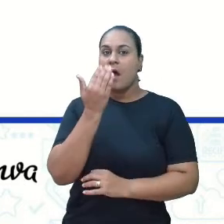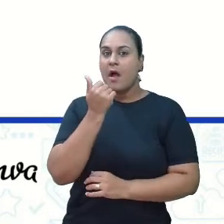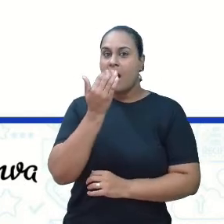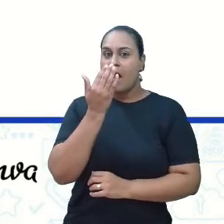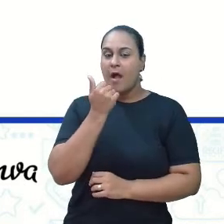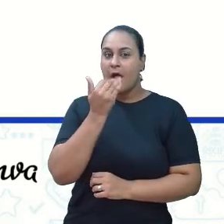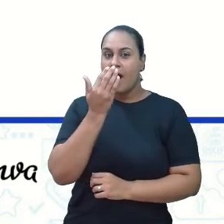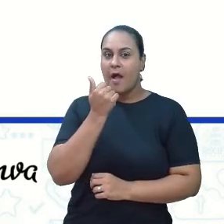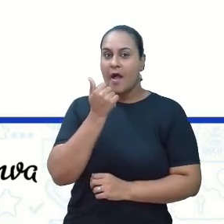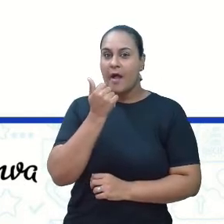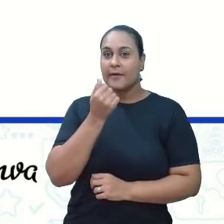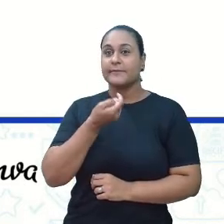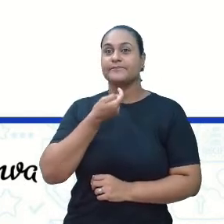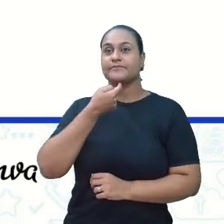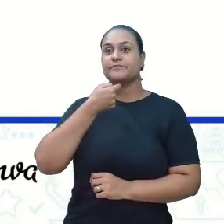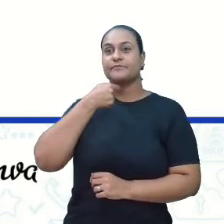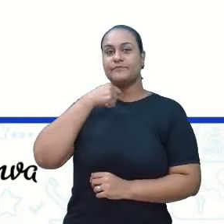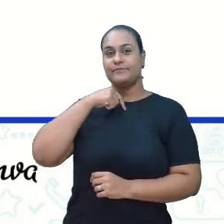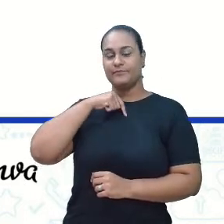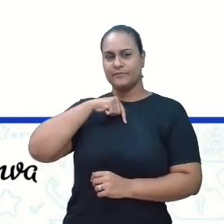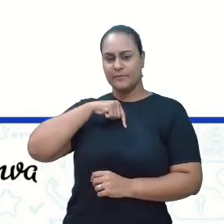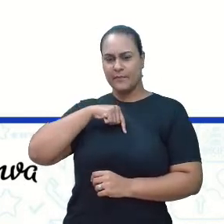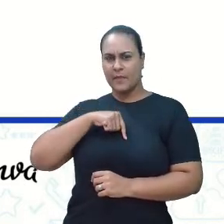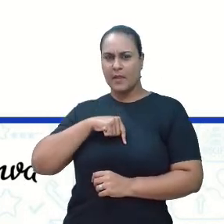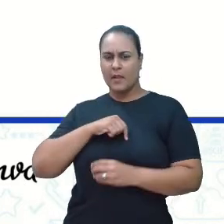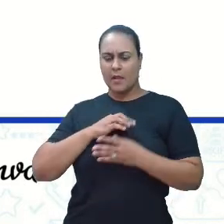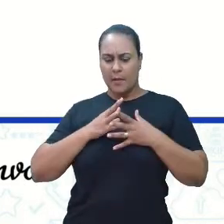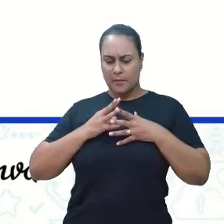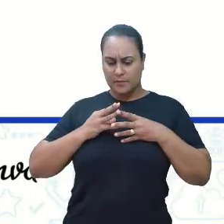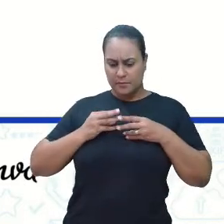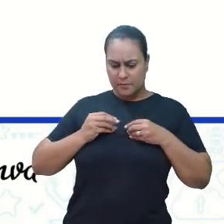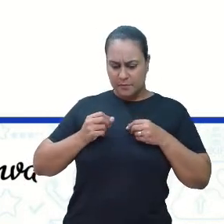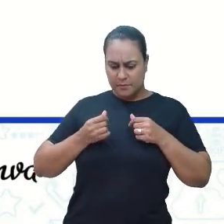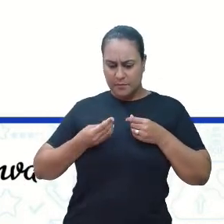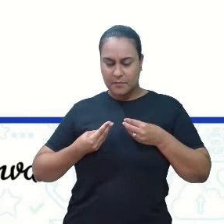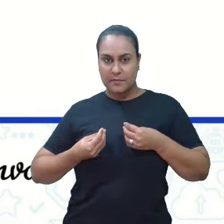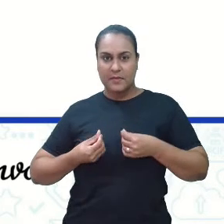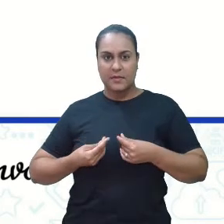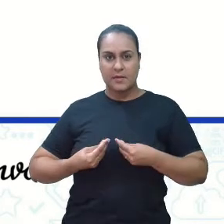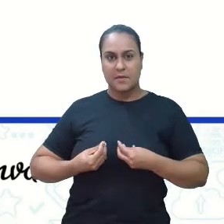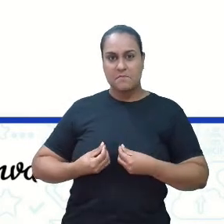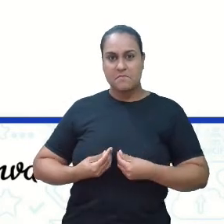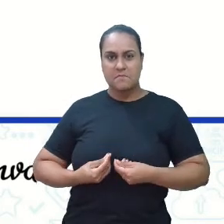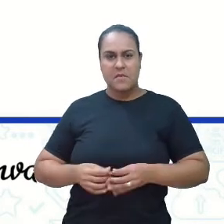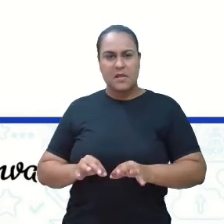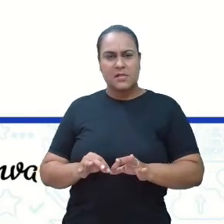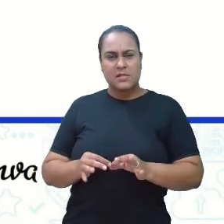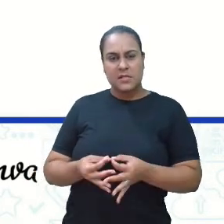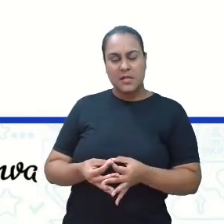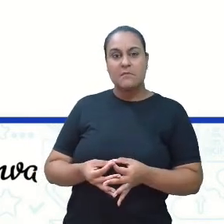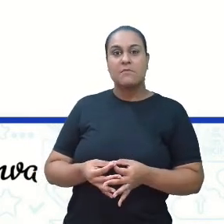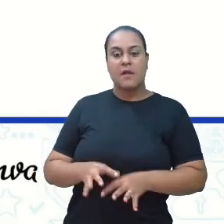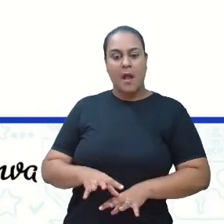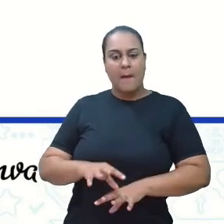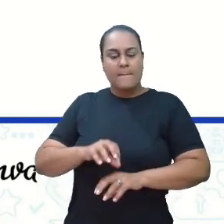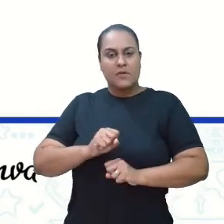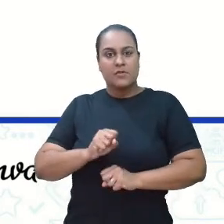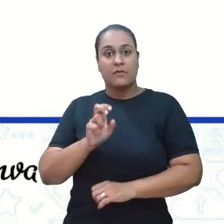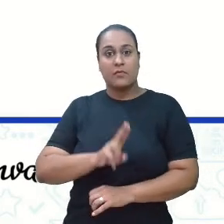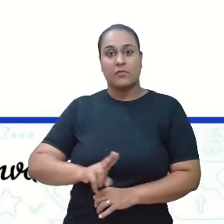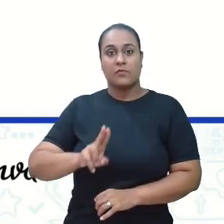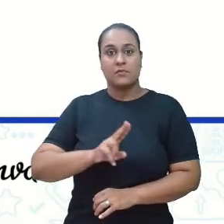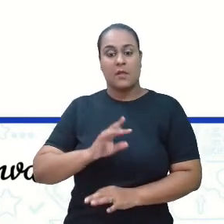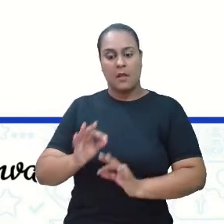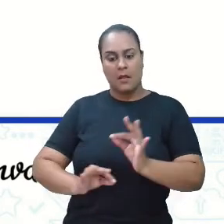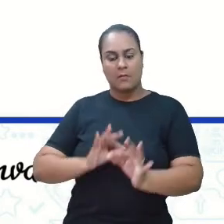nós ingerimos em compostos menores e mais simples, que podem ser absorvidos e utilizados